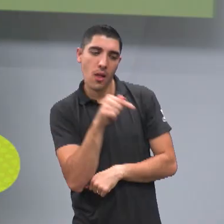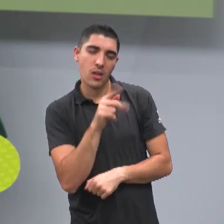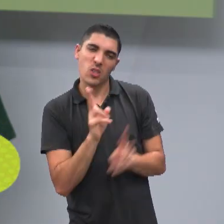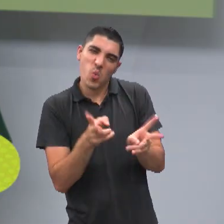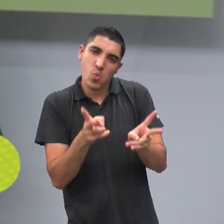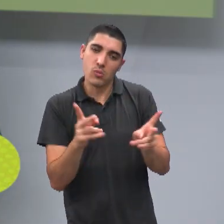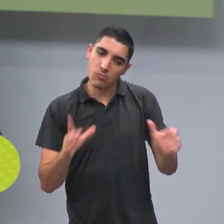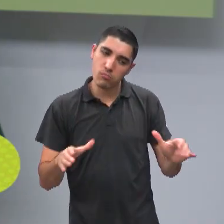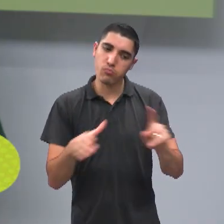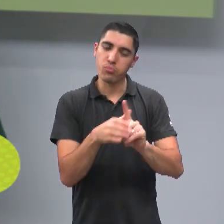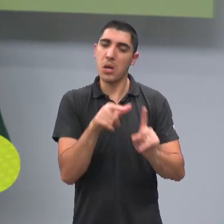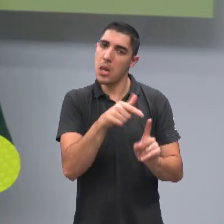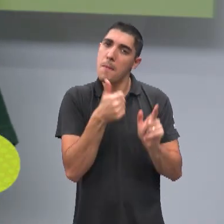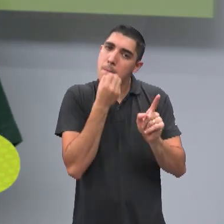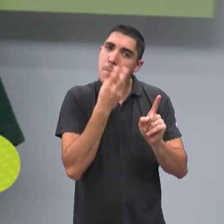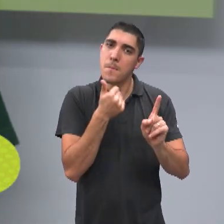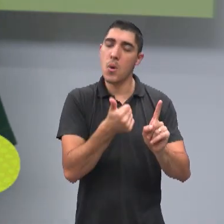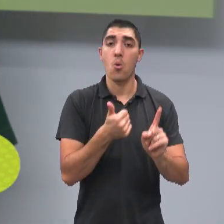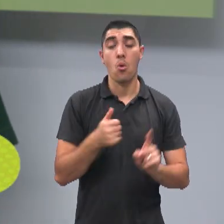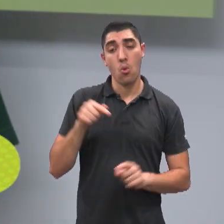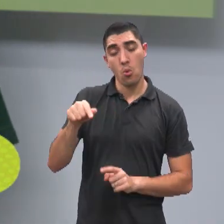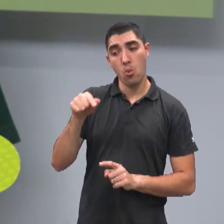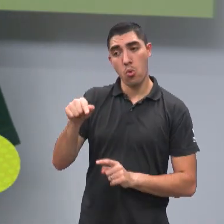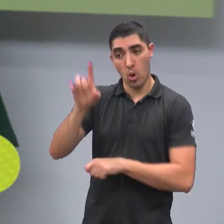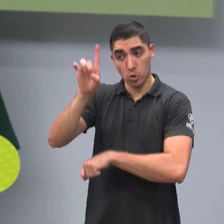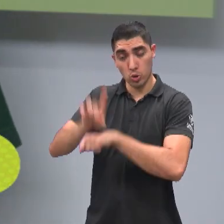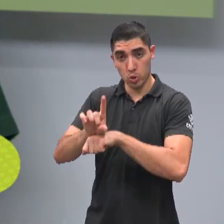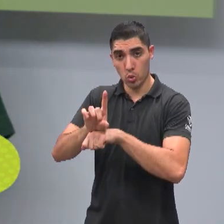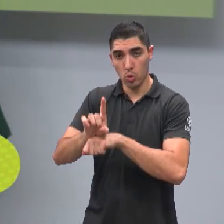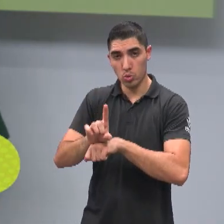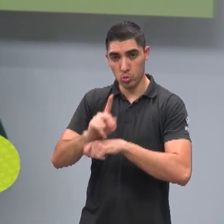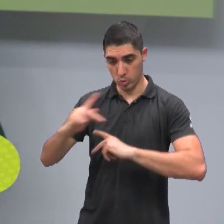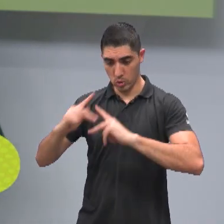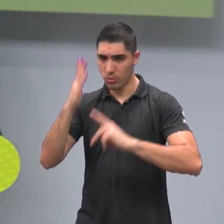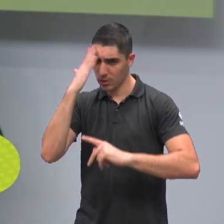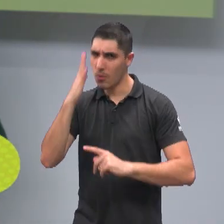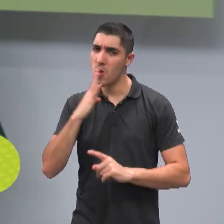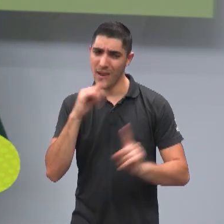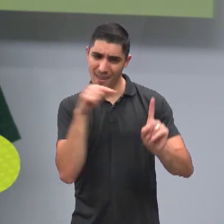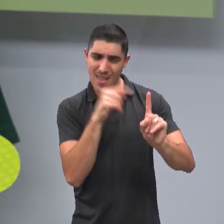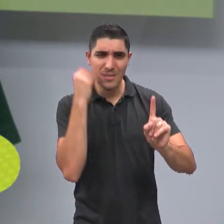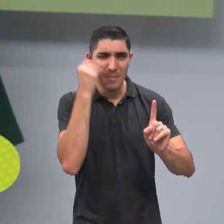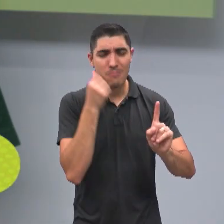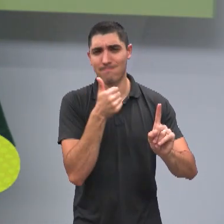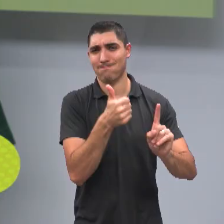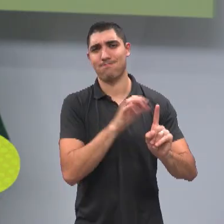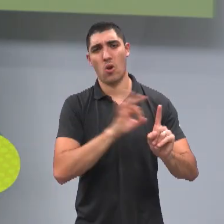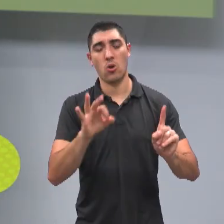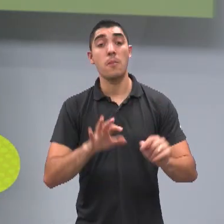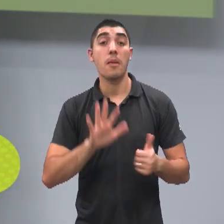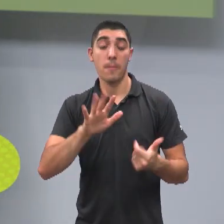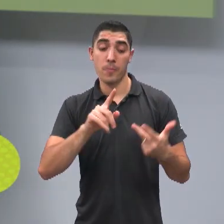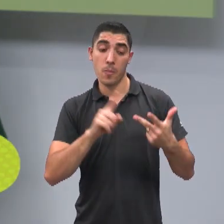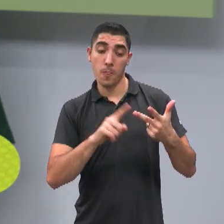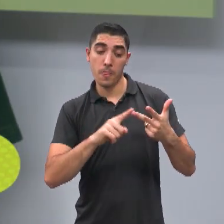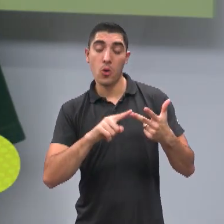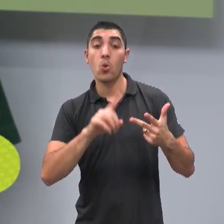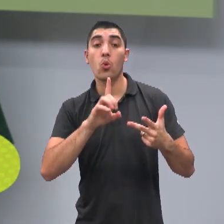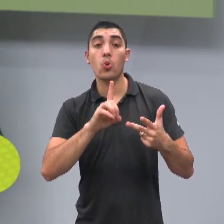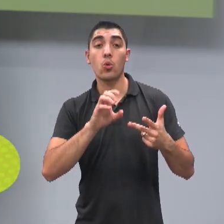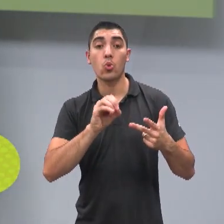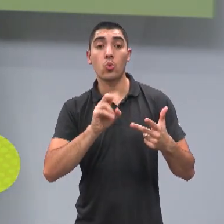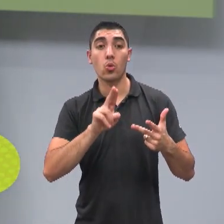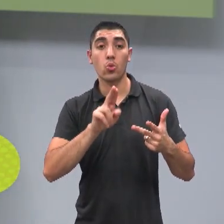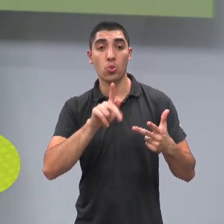a diretoria josense sabe o que ele é capaz de fazer. Então, e o Douglas ainda não bateu o martelo, mas ficando também é